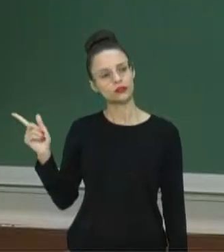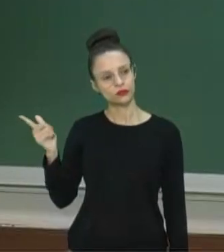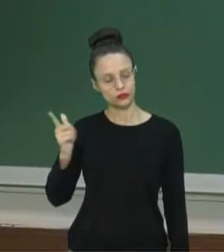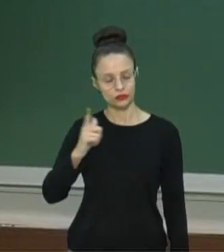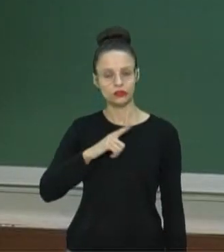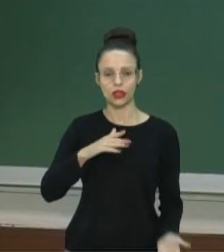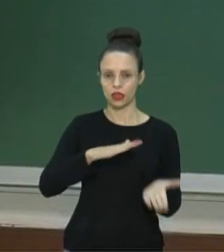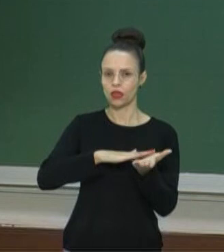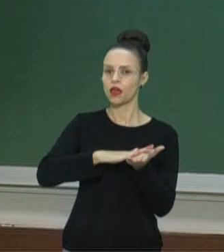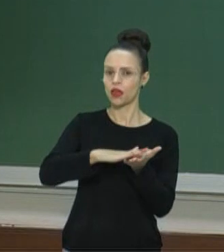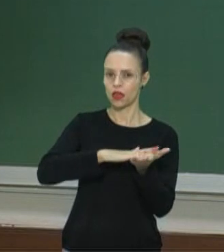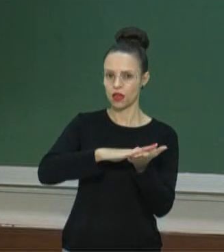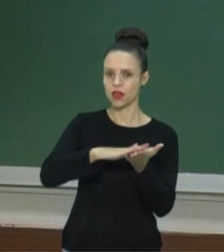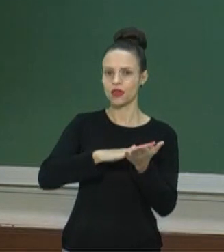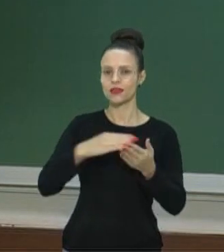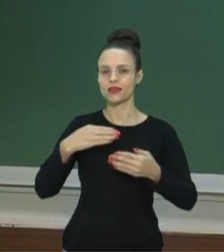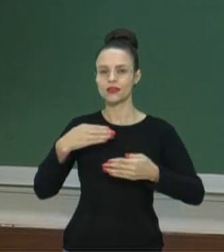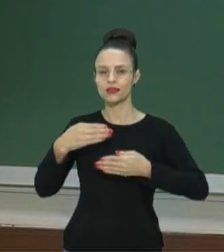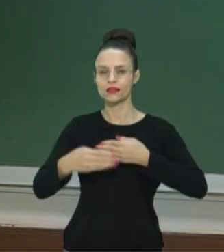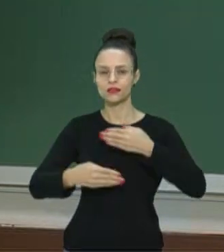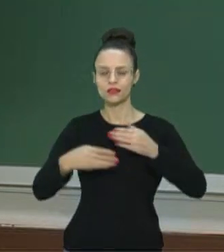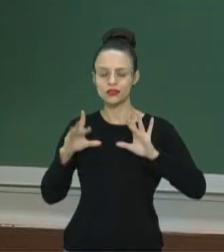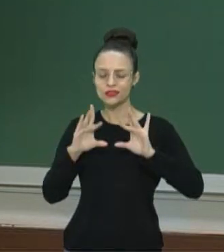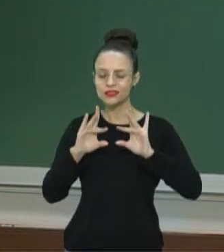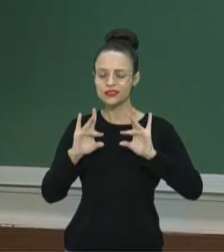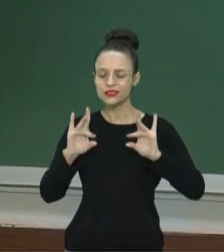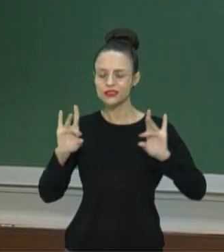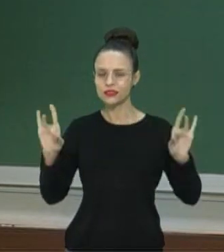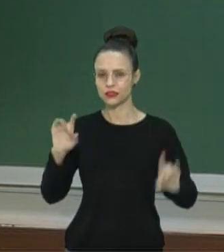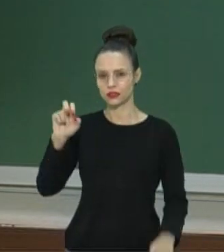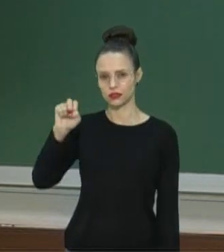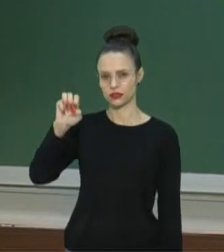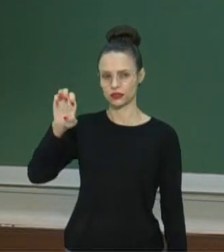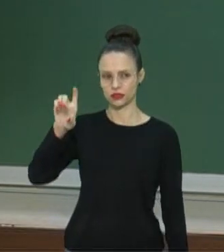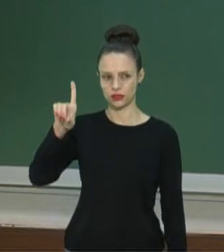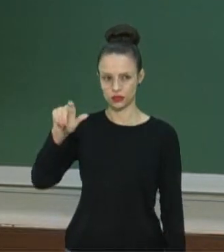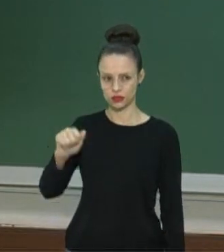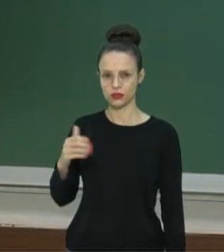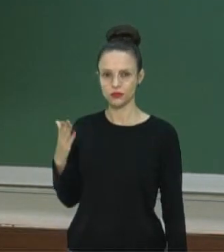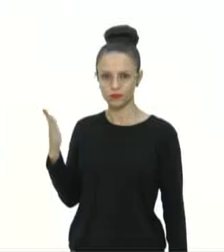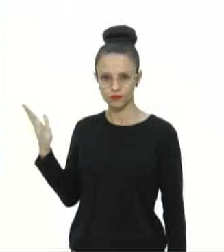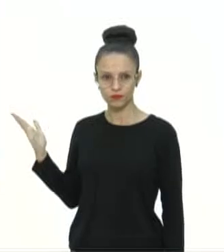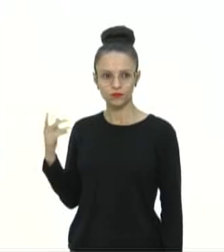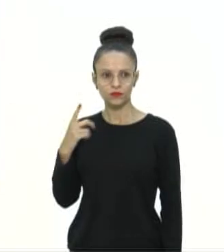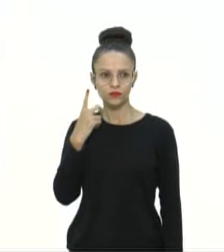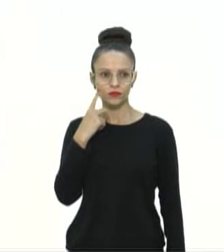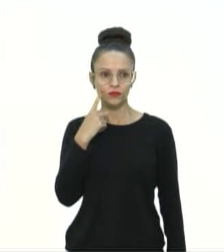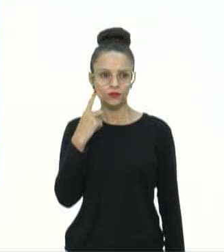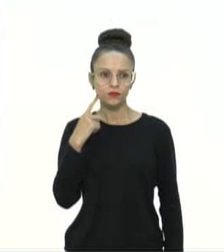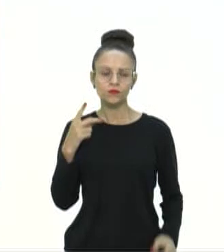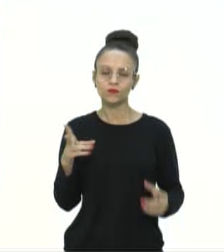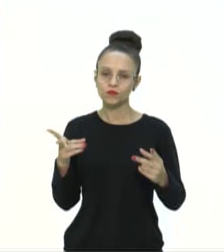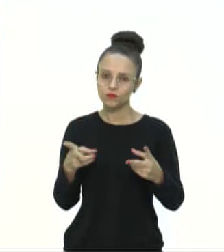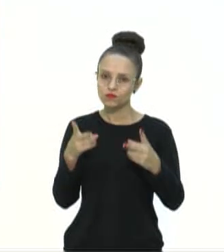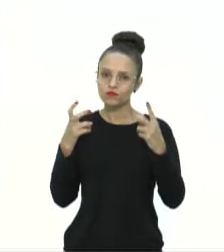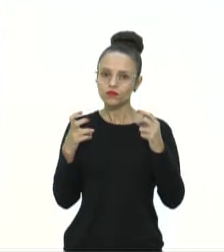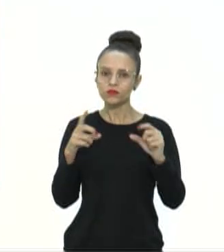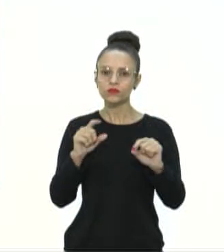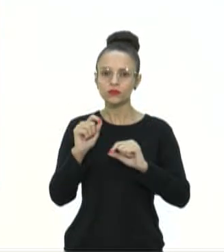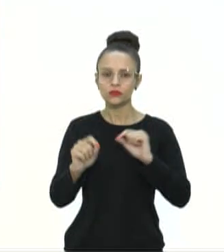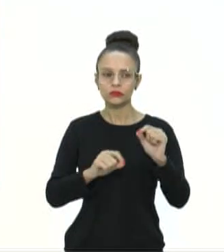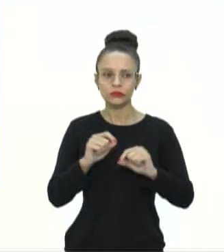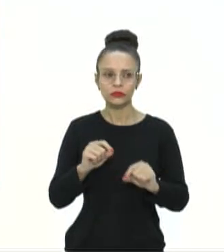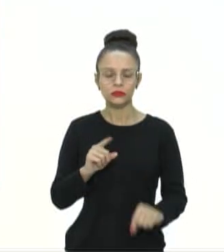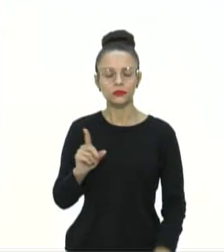existe o tecido seda sendo gravado. E aqui vocês podem observar